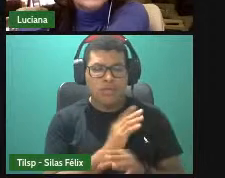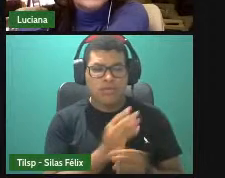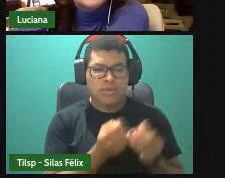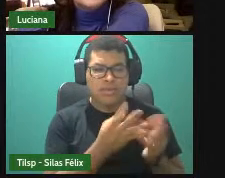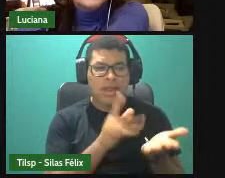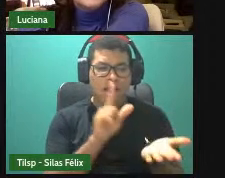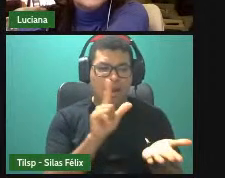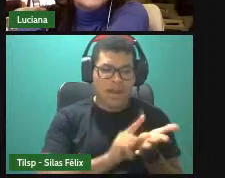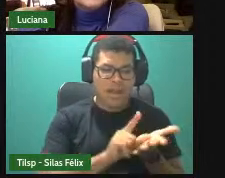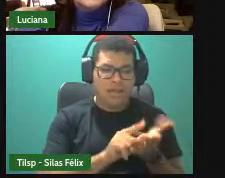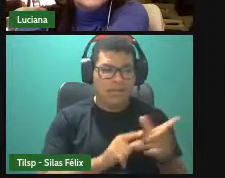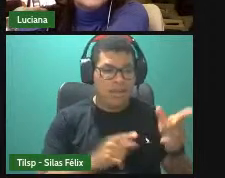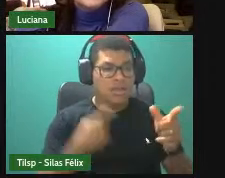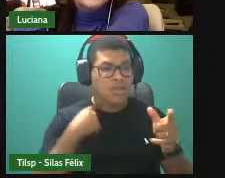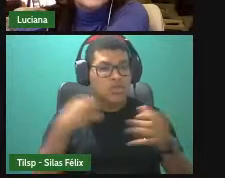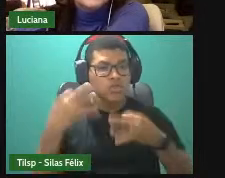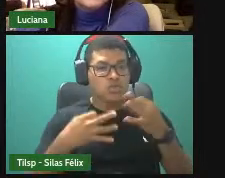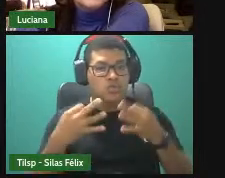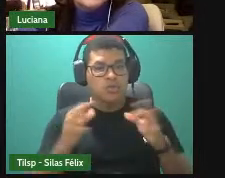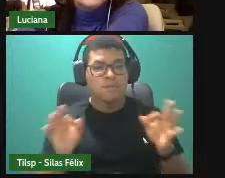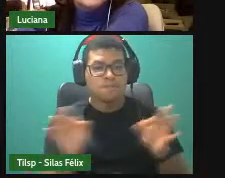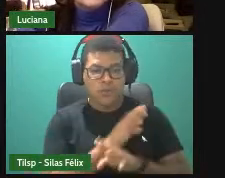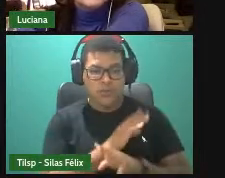juiz determinaria, tá?